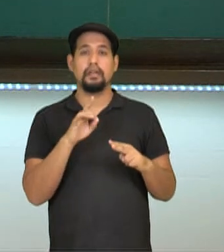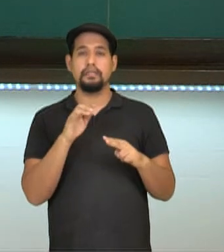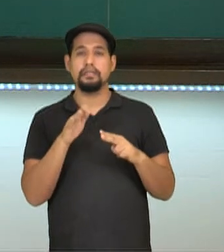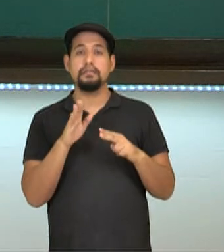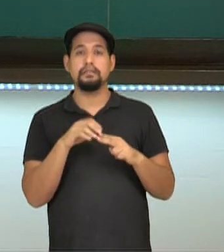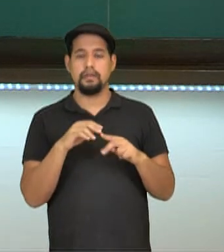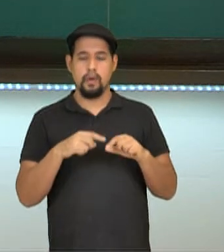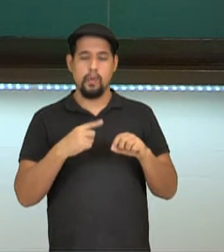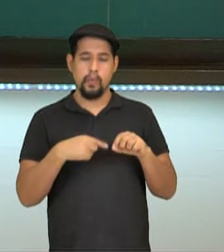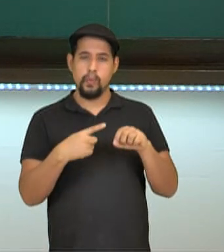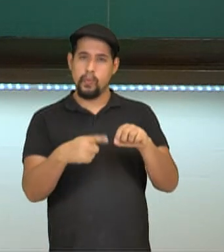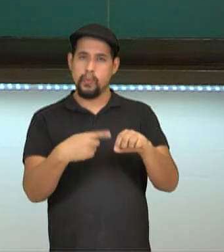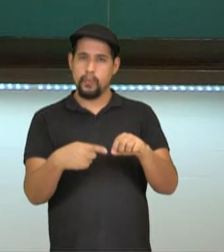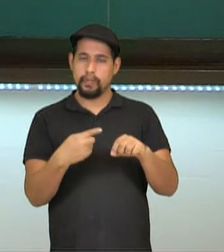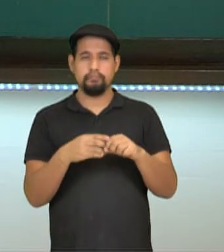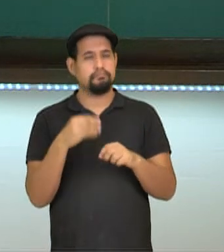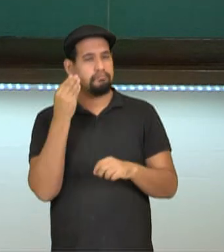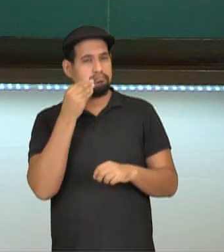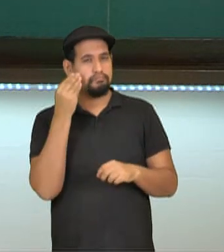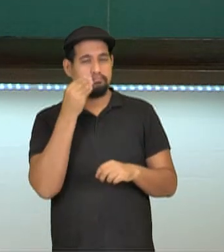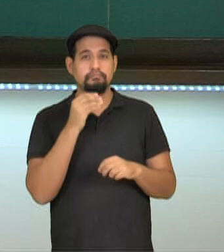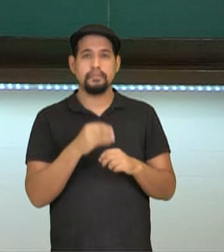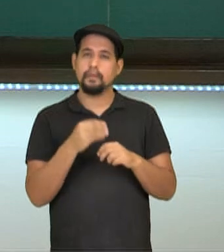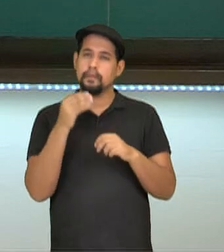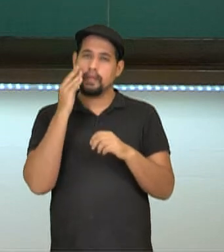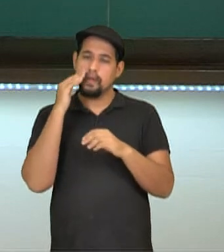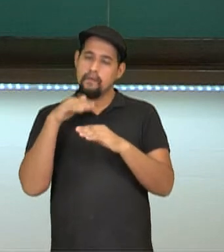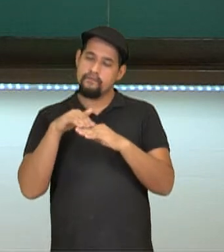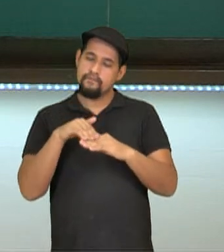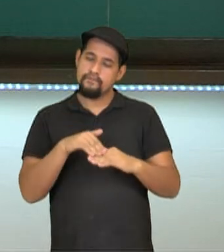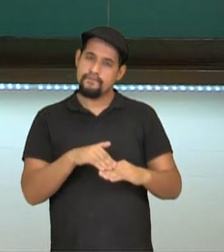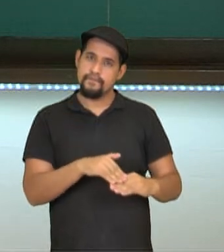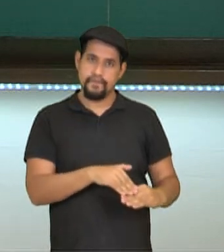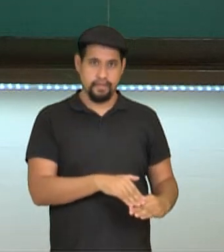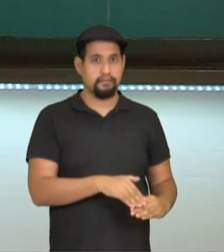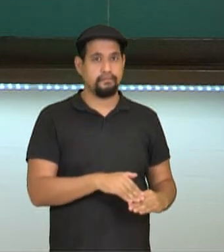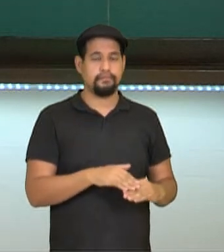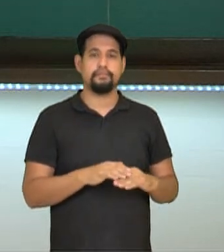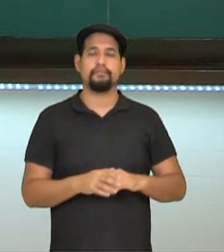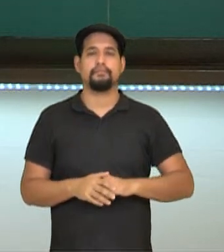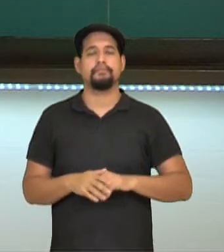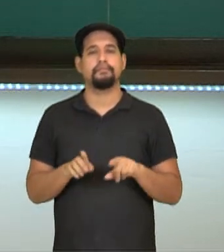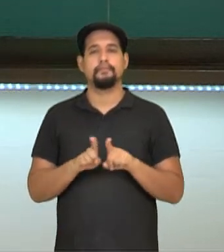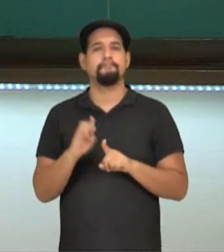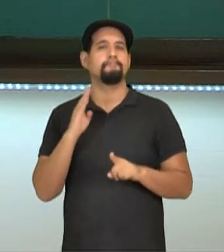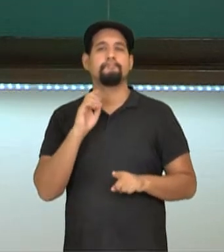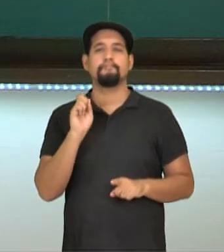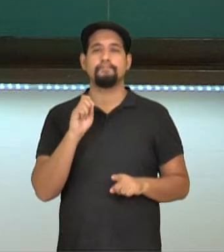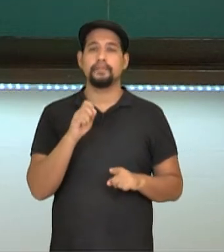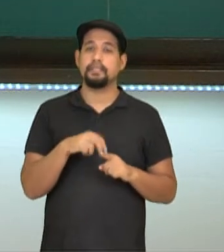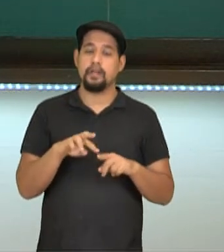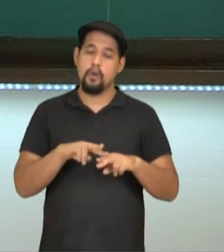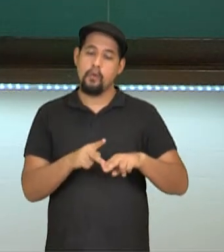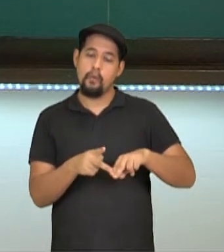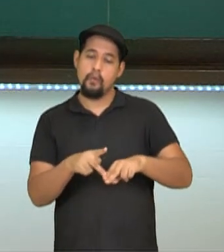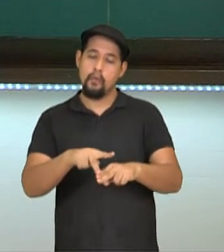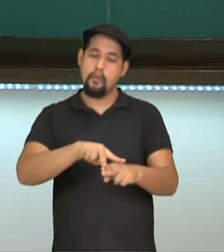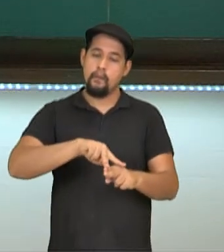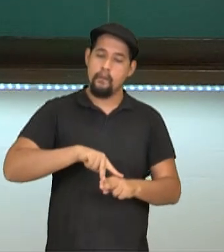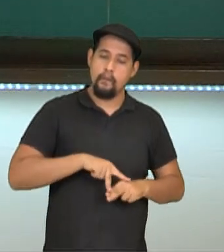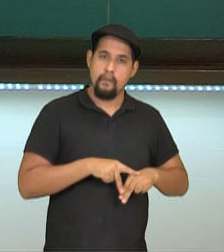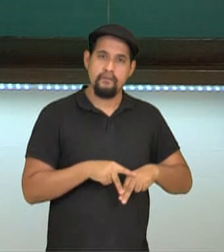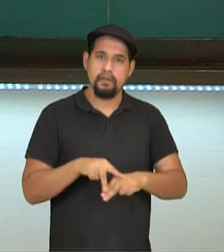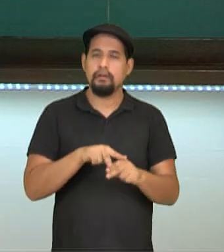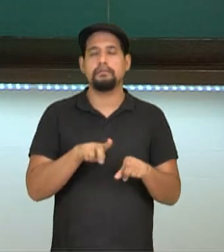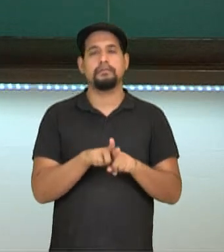irem experimentando uma derrapagem durante essa descida, principalmente nas curvas da descida, tá? Então,